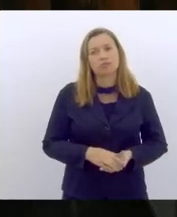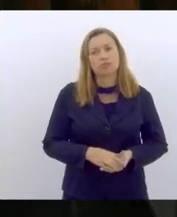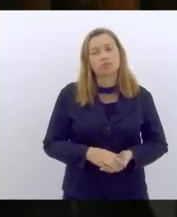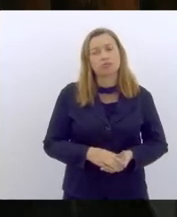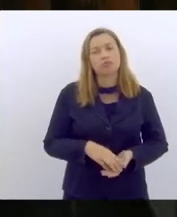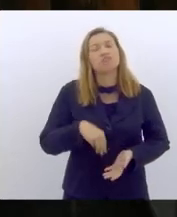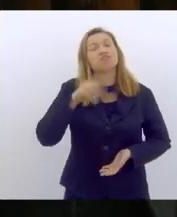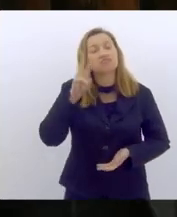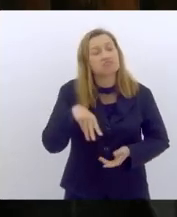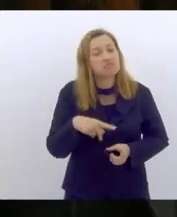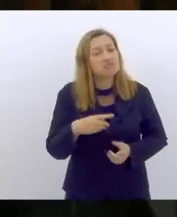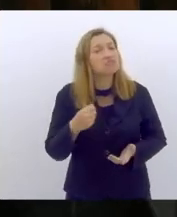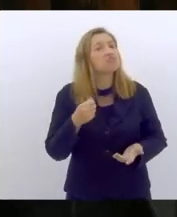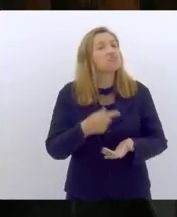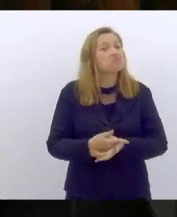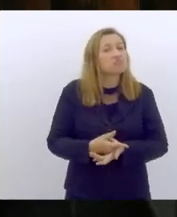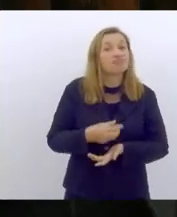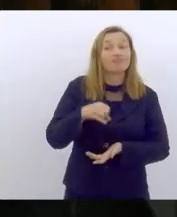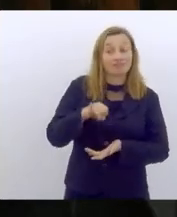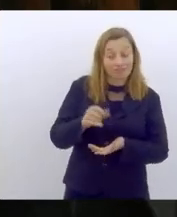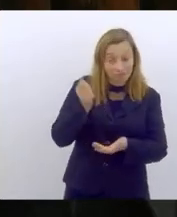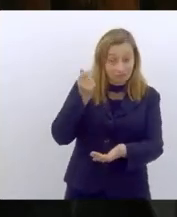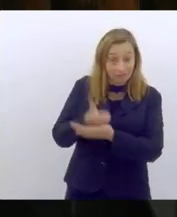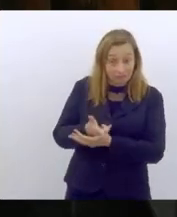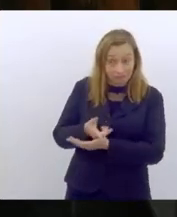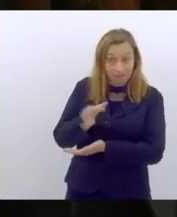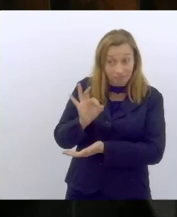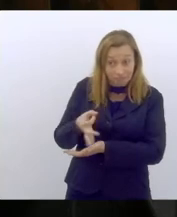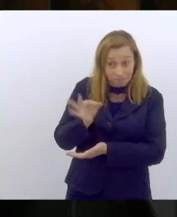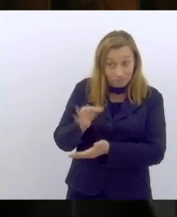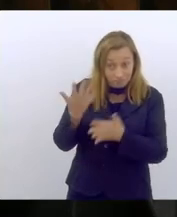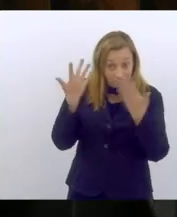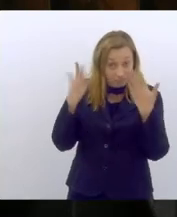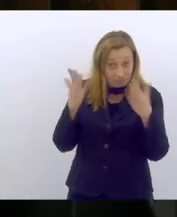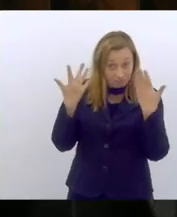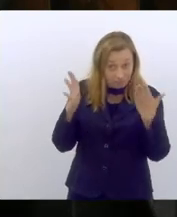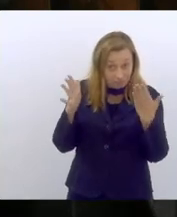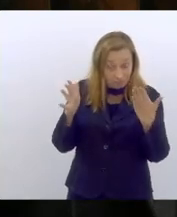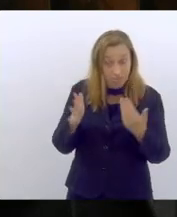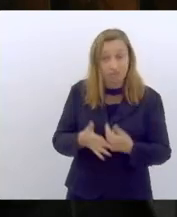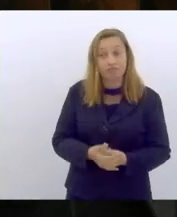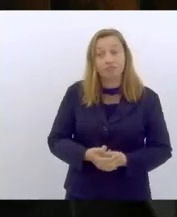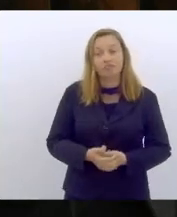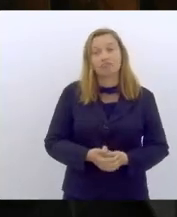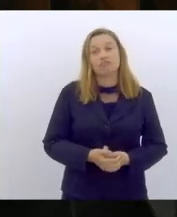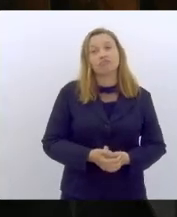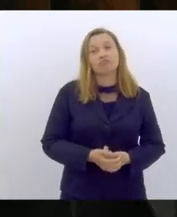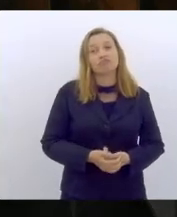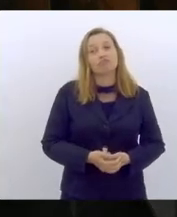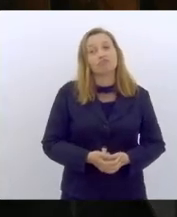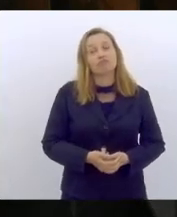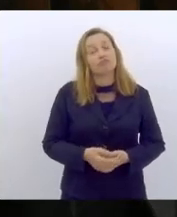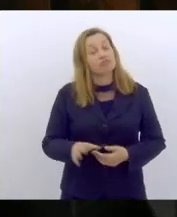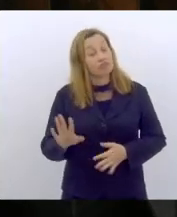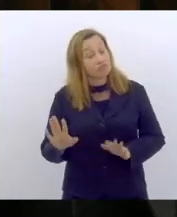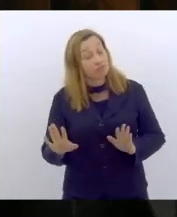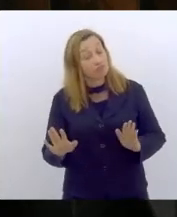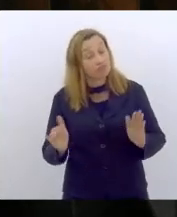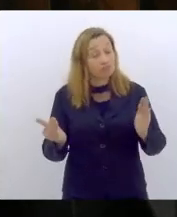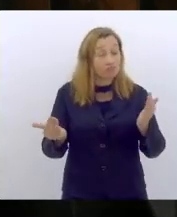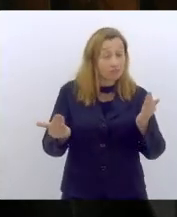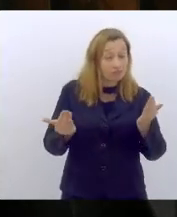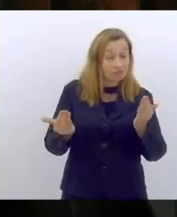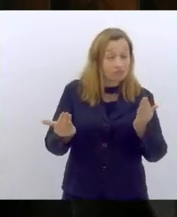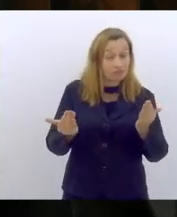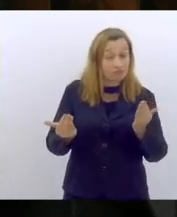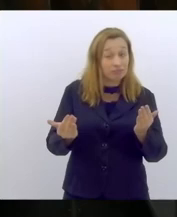e quem pagou a isso se pagou com convicção e festejou tem um pulo de gato no edital